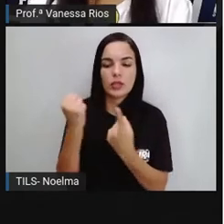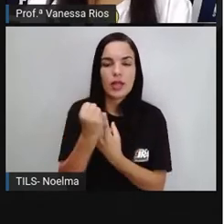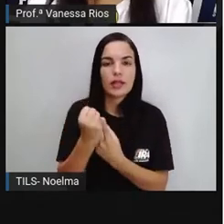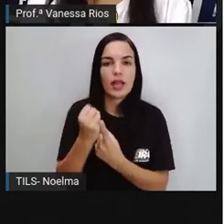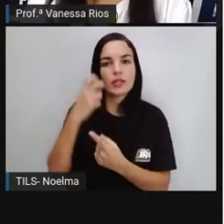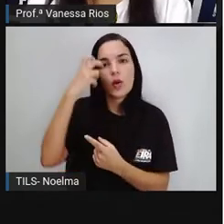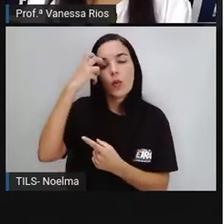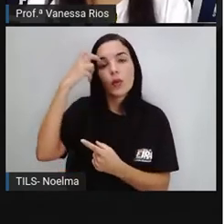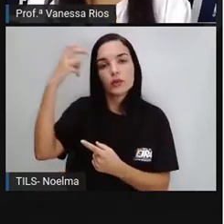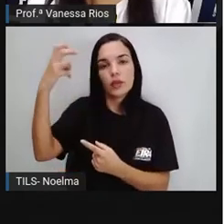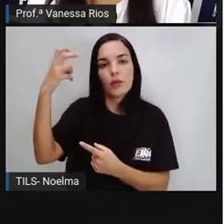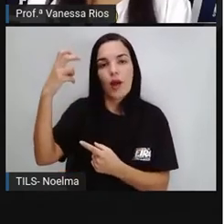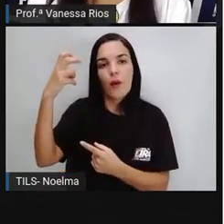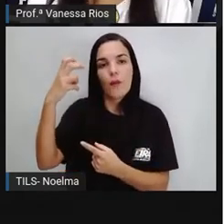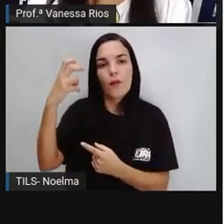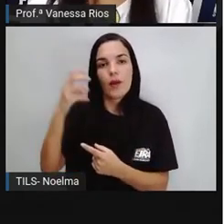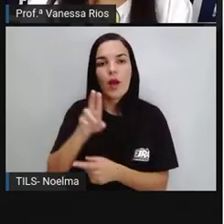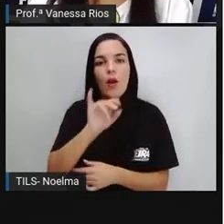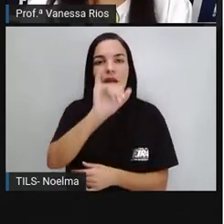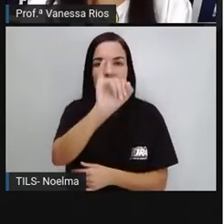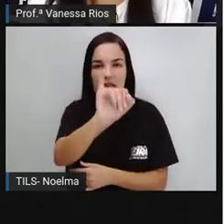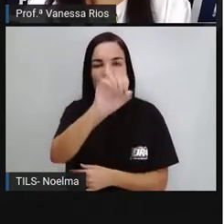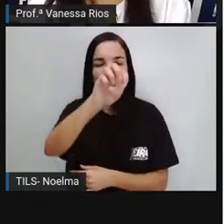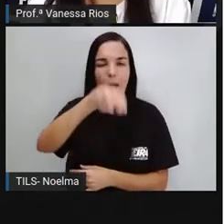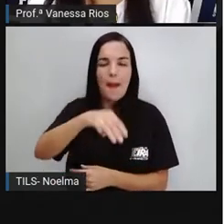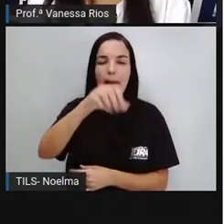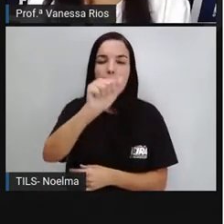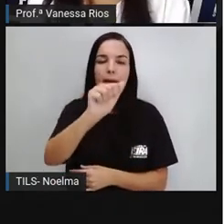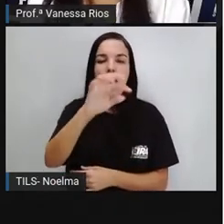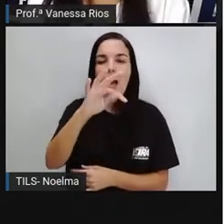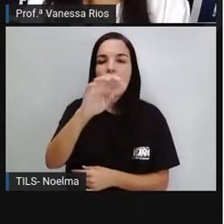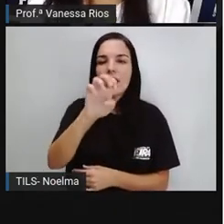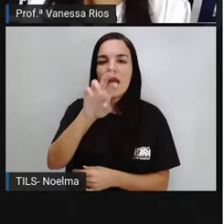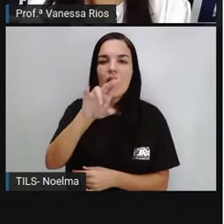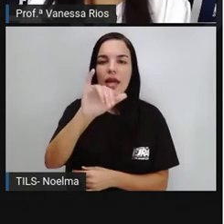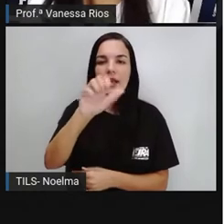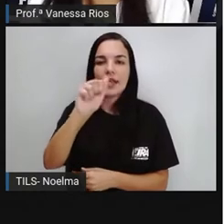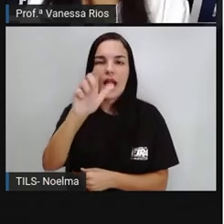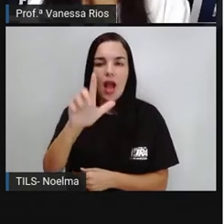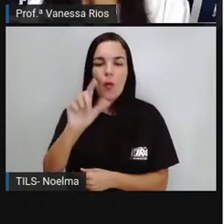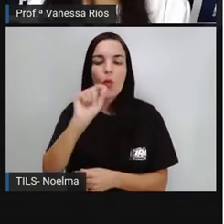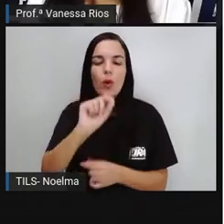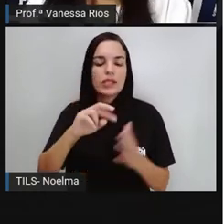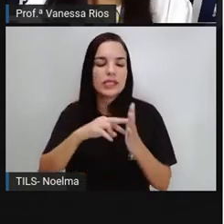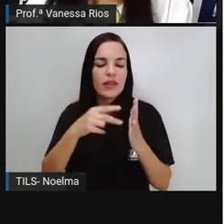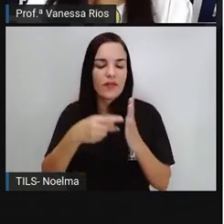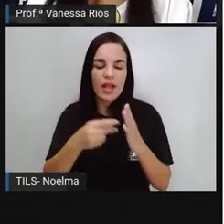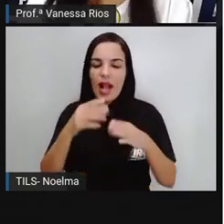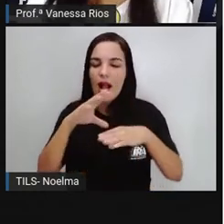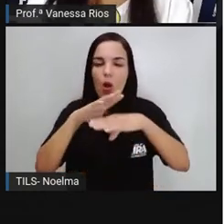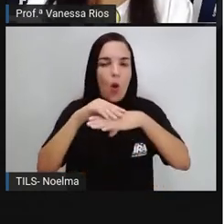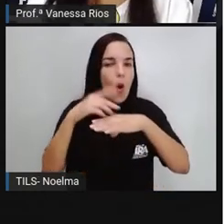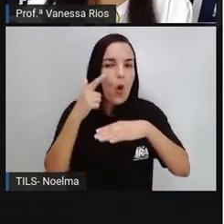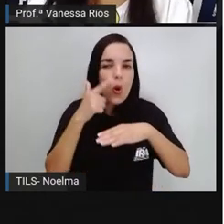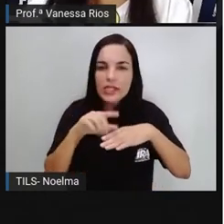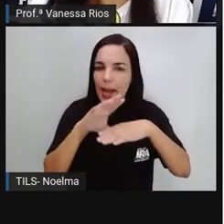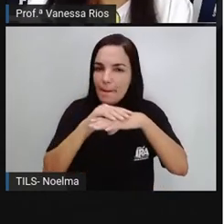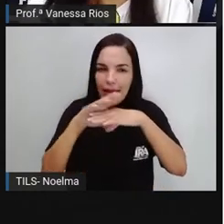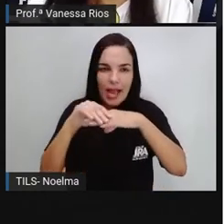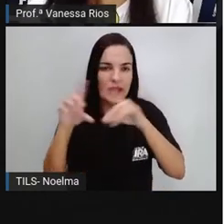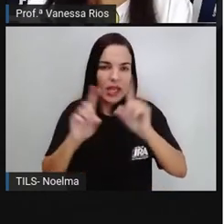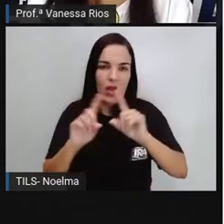cultural imaterial. Essa letrinha aí é que dá diferença ao sentido, ao significado da